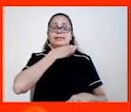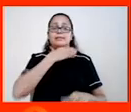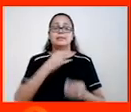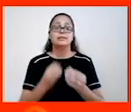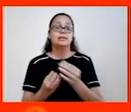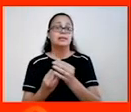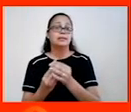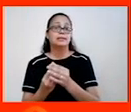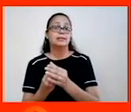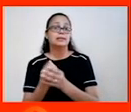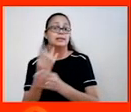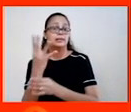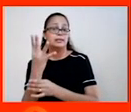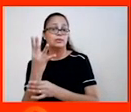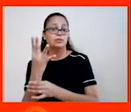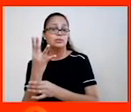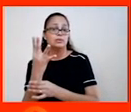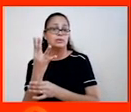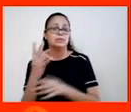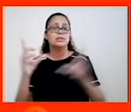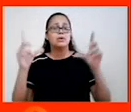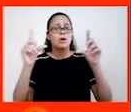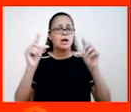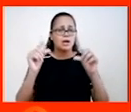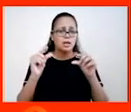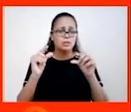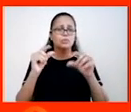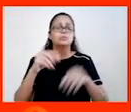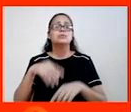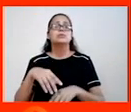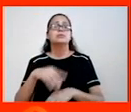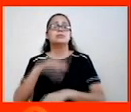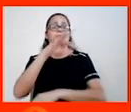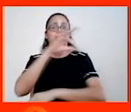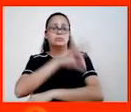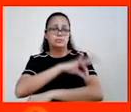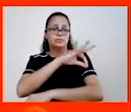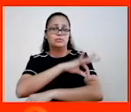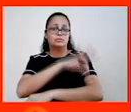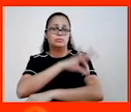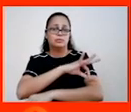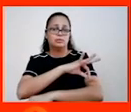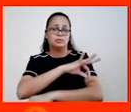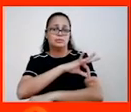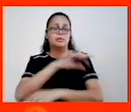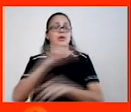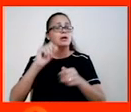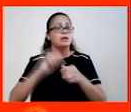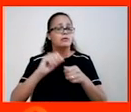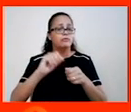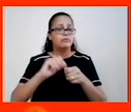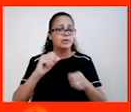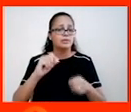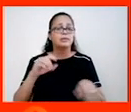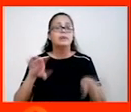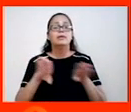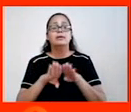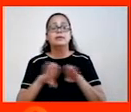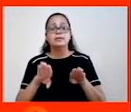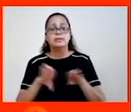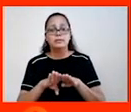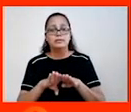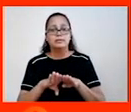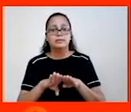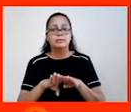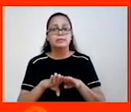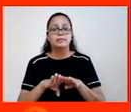crise aconteceu devido à redução da produção de petróleo, ou seja, diminuiu a quantidade de petróleo produzido e também,